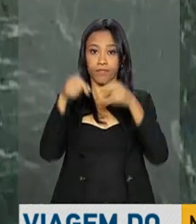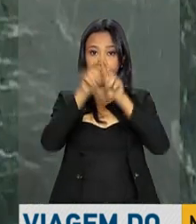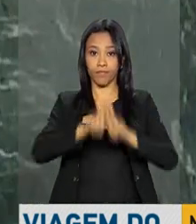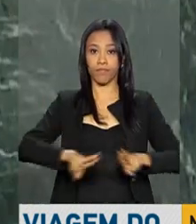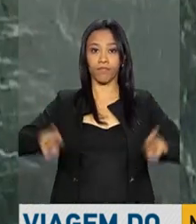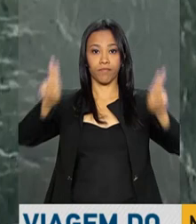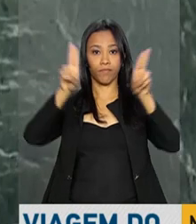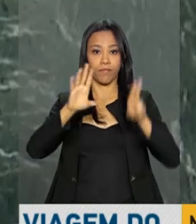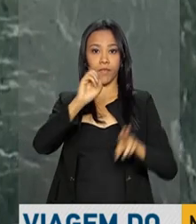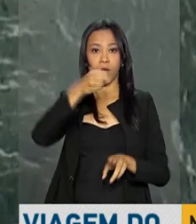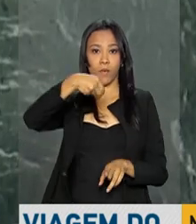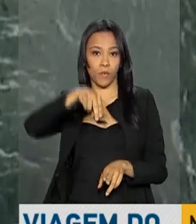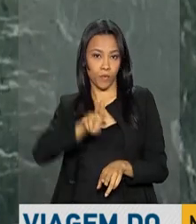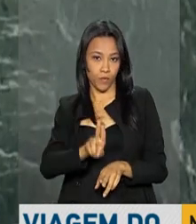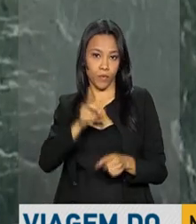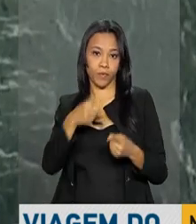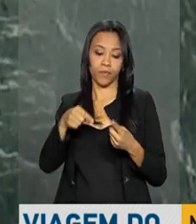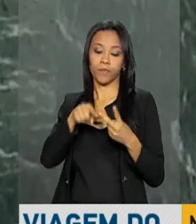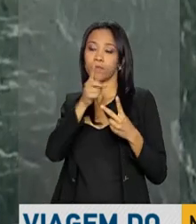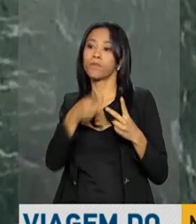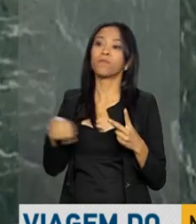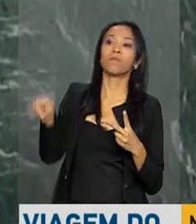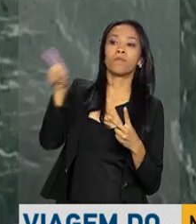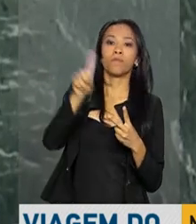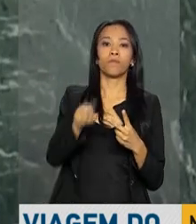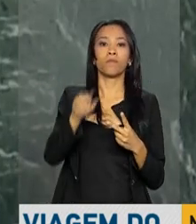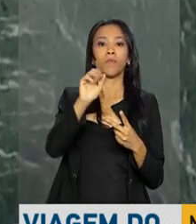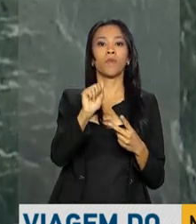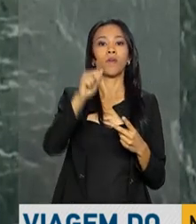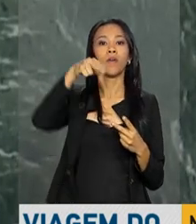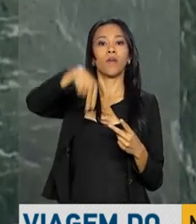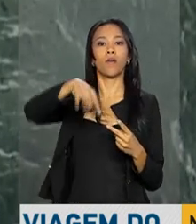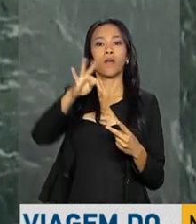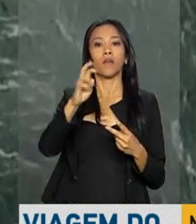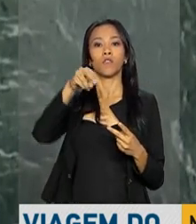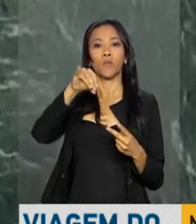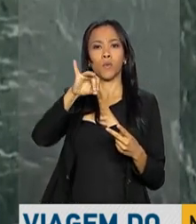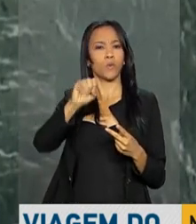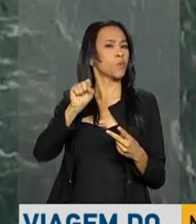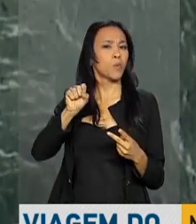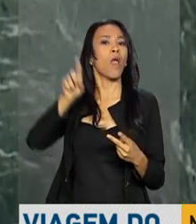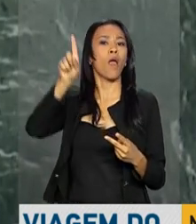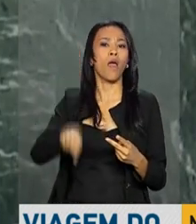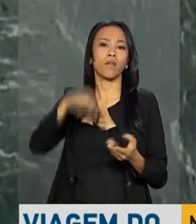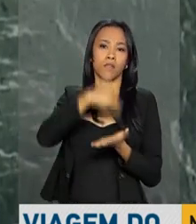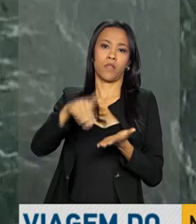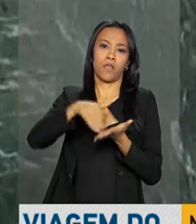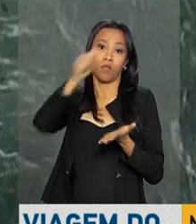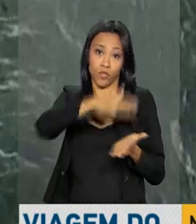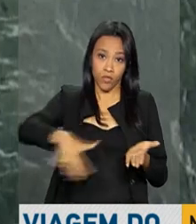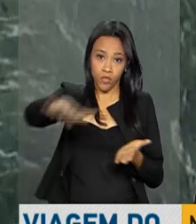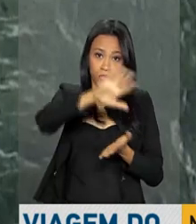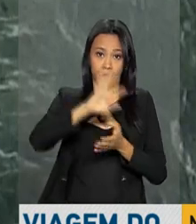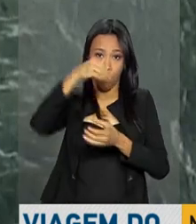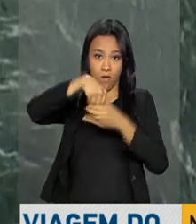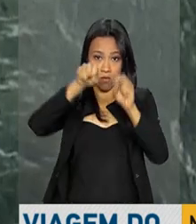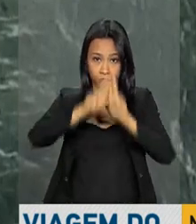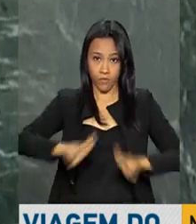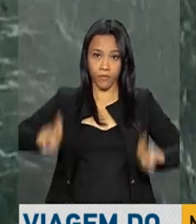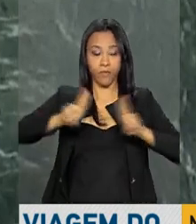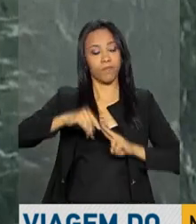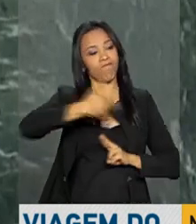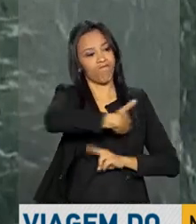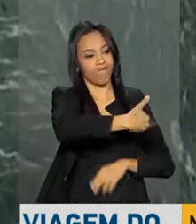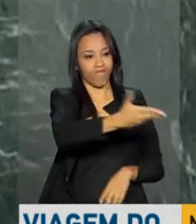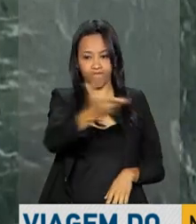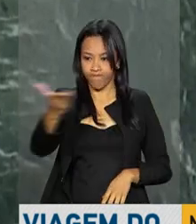Unidas, Sr. Antônio Guterres, secretário-geral das Nações Unidas, senhoras e senhores